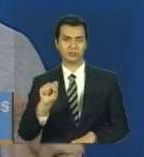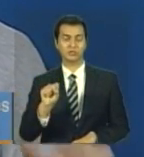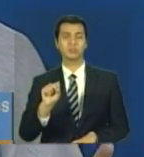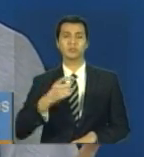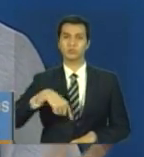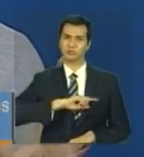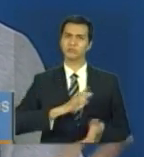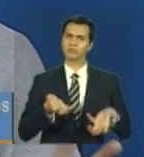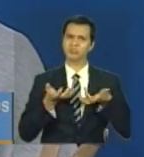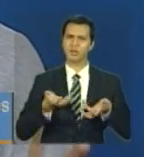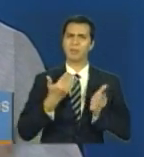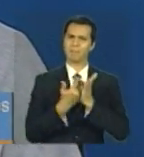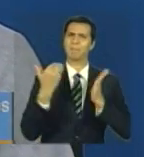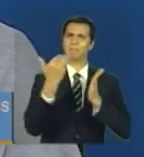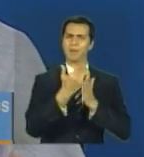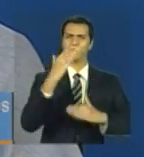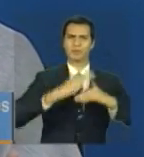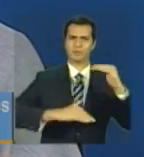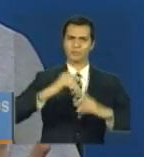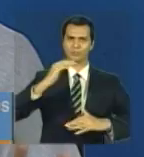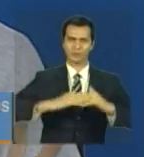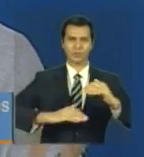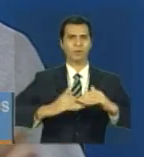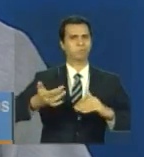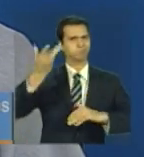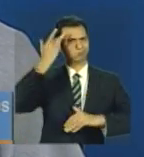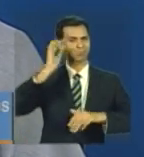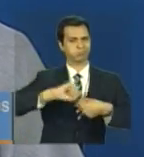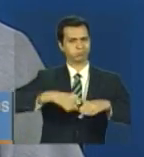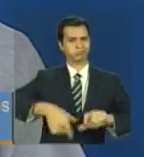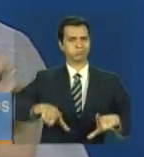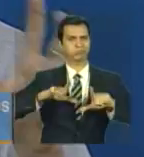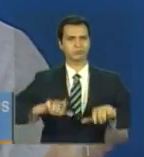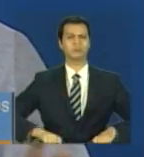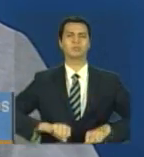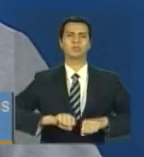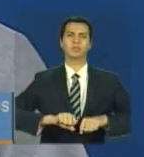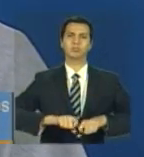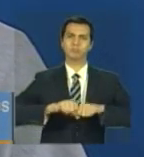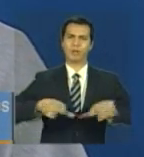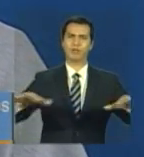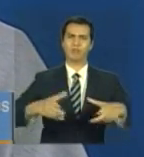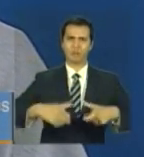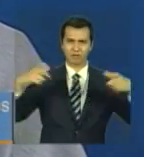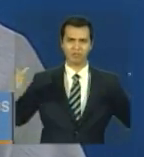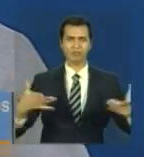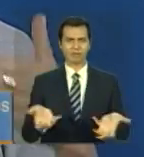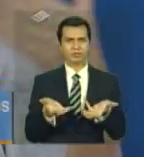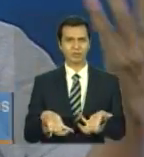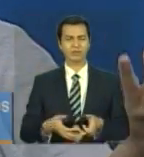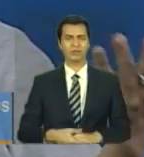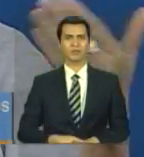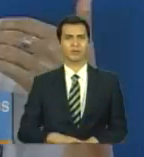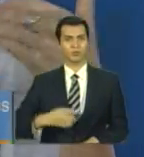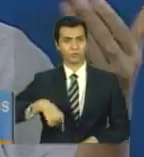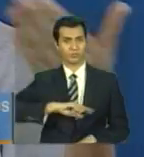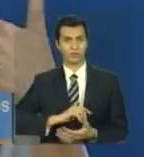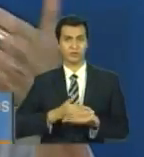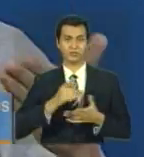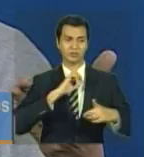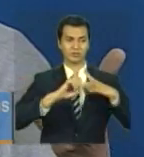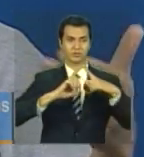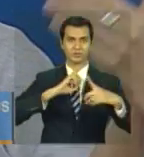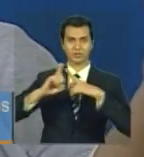Hoje, um dos objetivos também de fazermos essa teleconferência, fazer esse diálogo direto, embora não